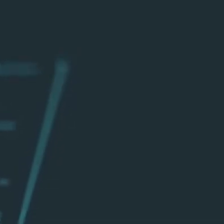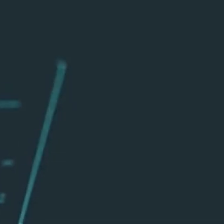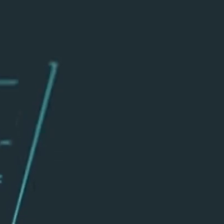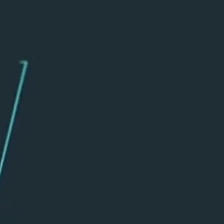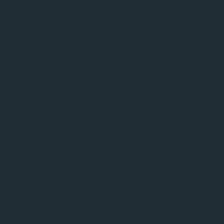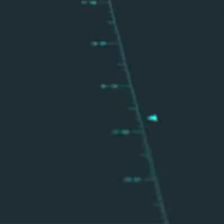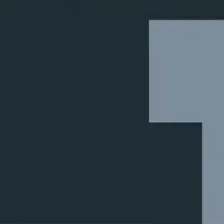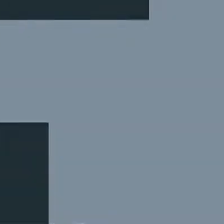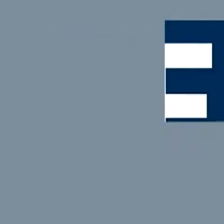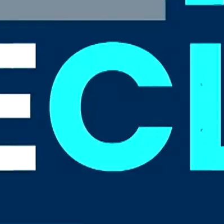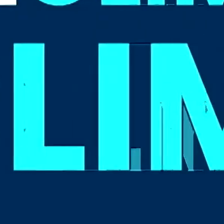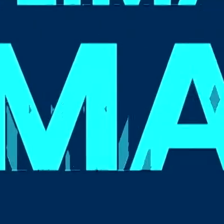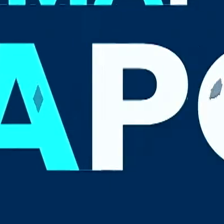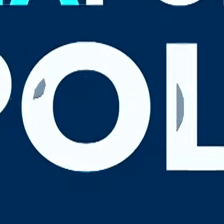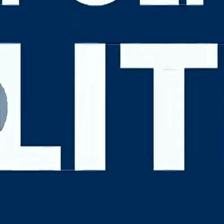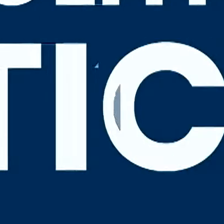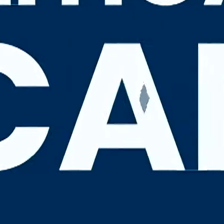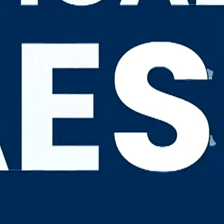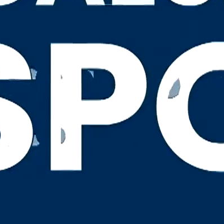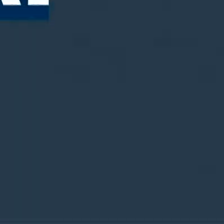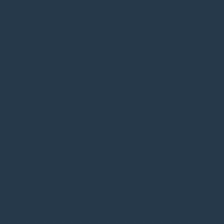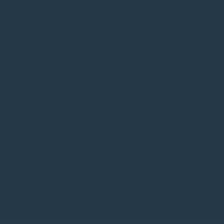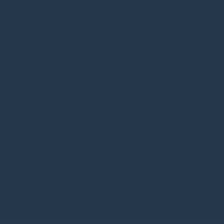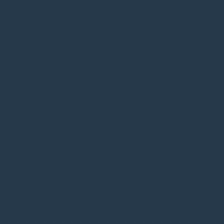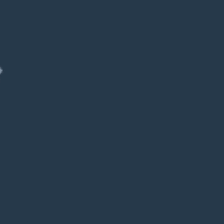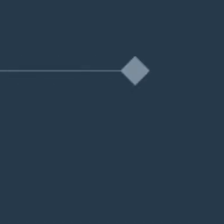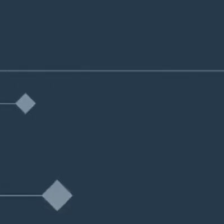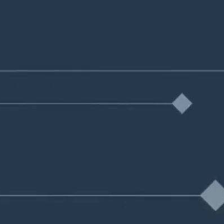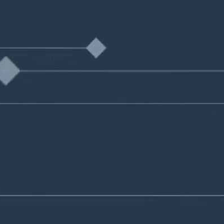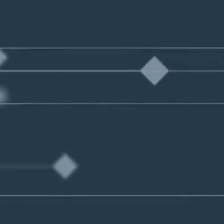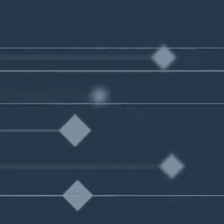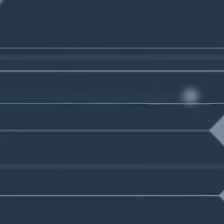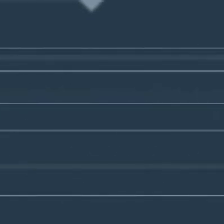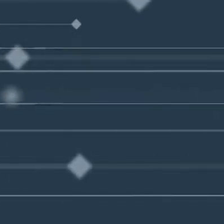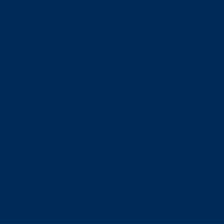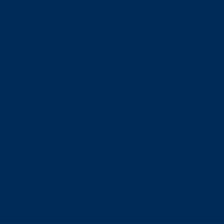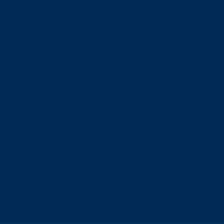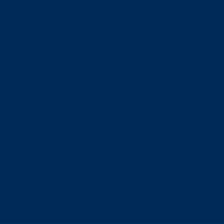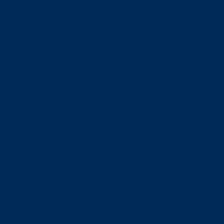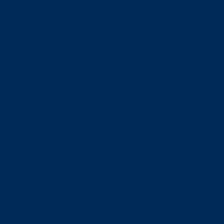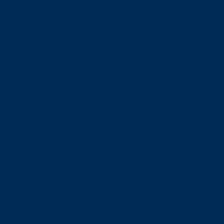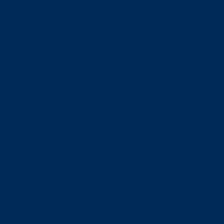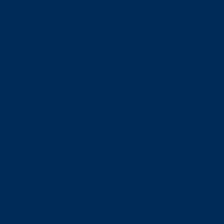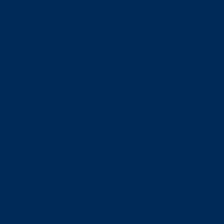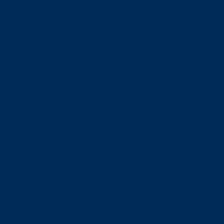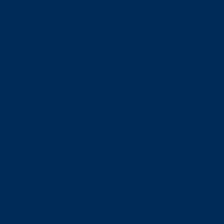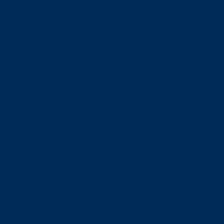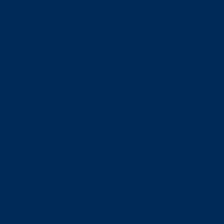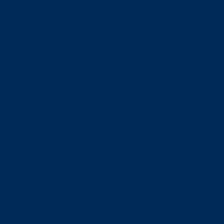Repórter Nacional. Informação com a credibilidade da Rádio Nacional.